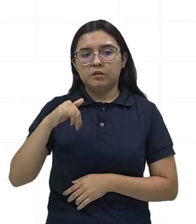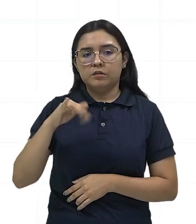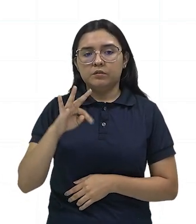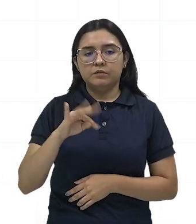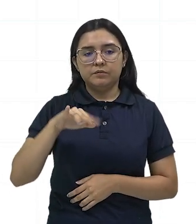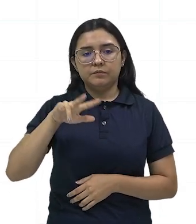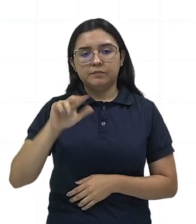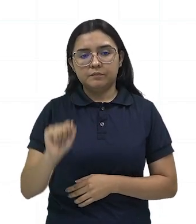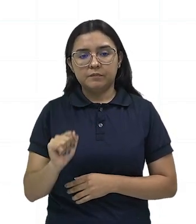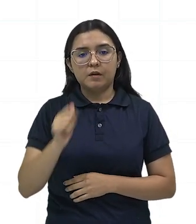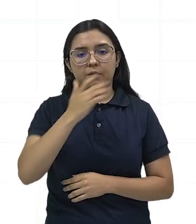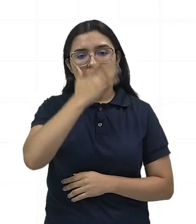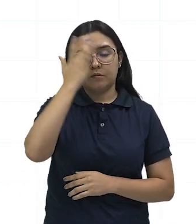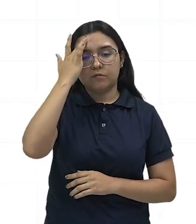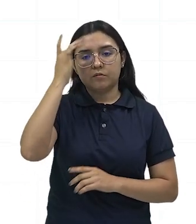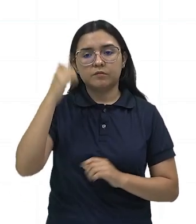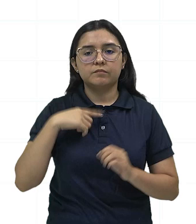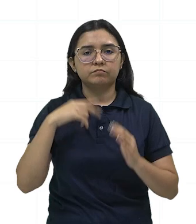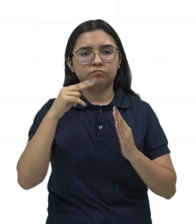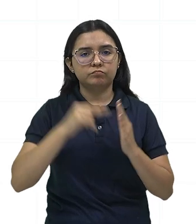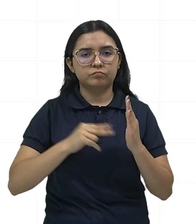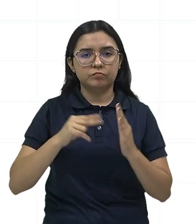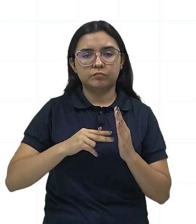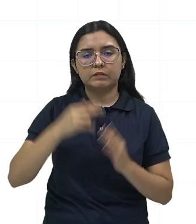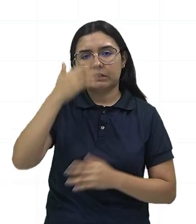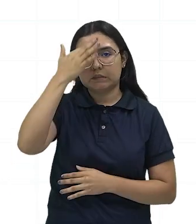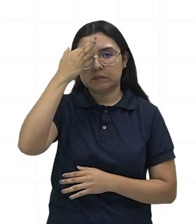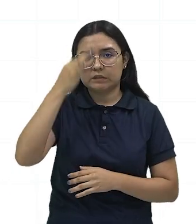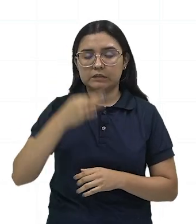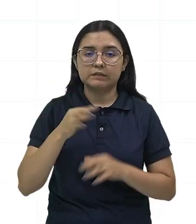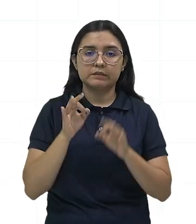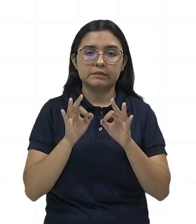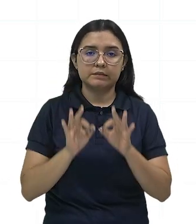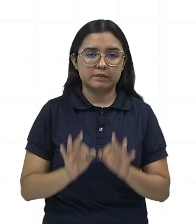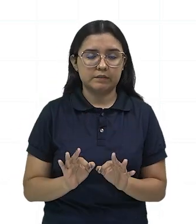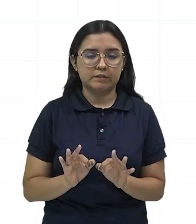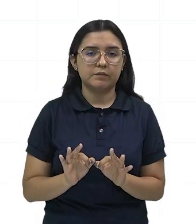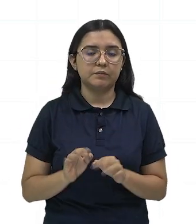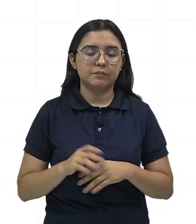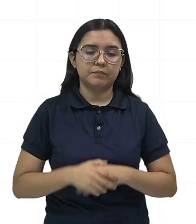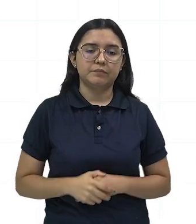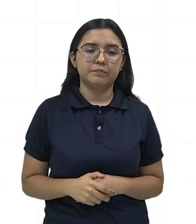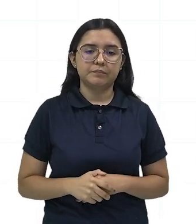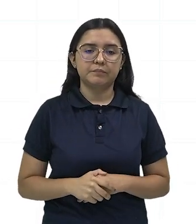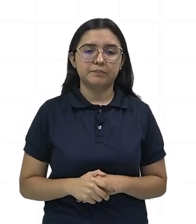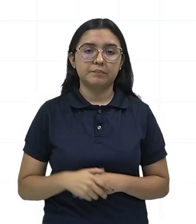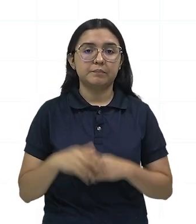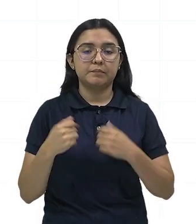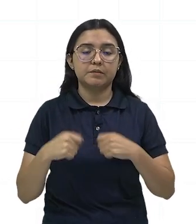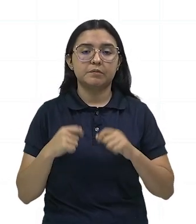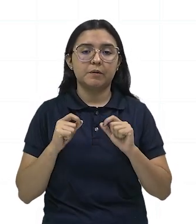leitor, levar o interlocutor para uma interpretação correta. Então você precisa de uma relação